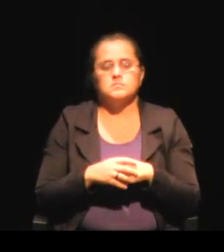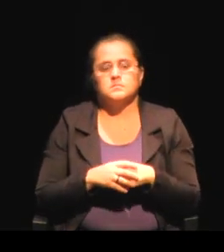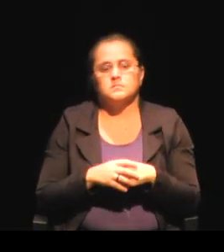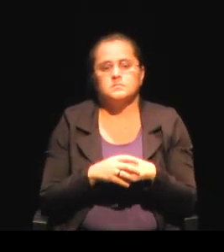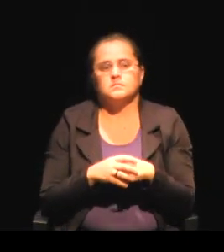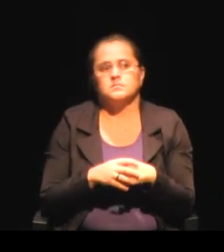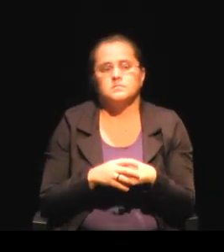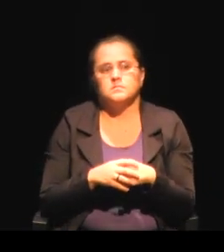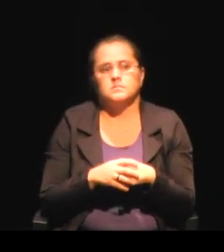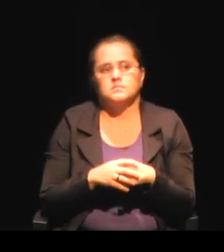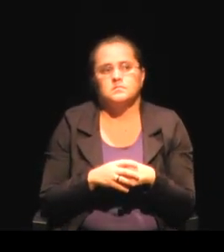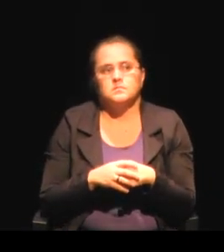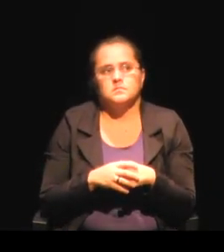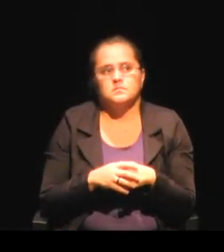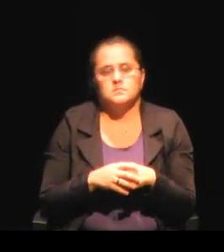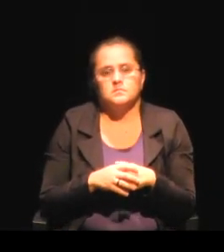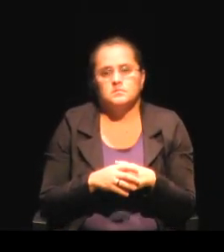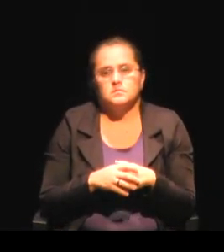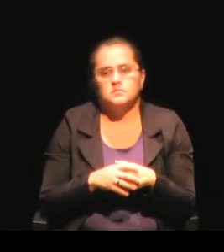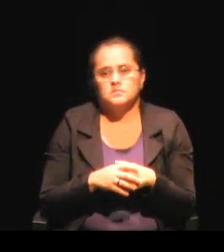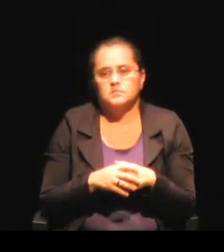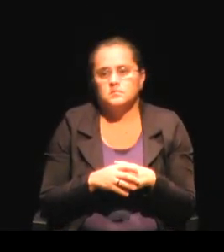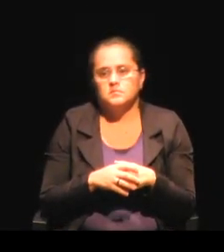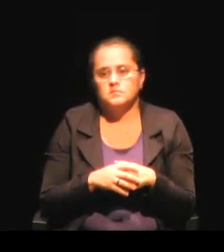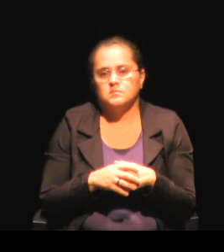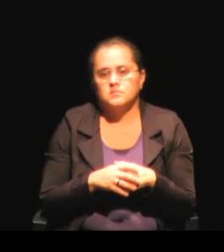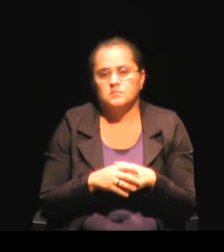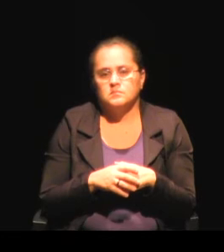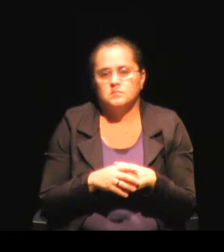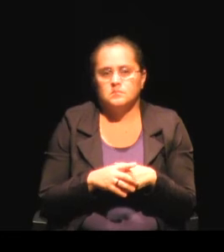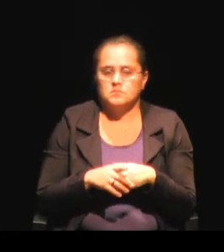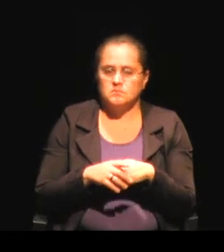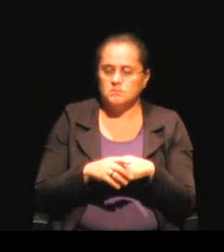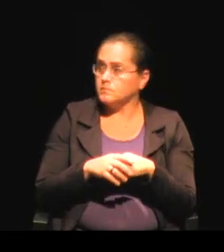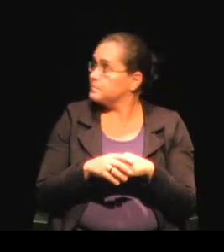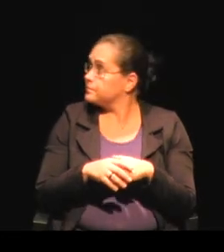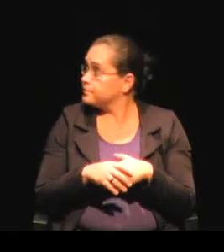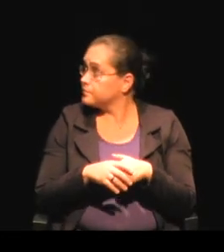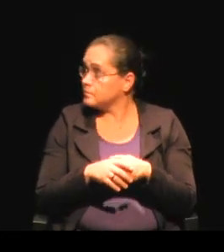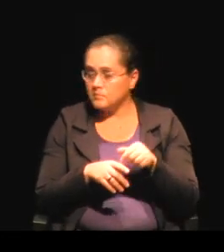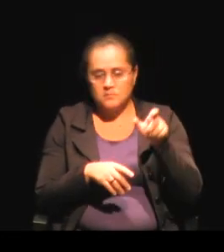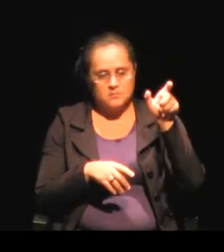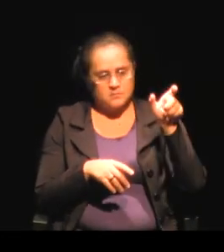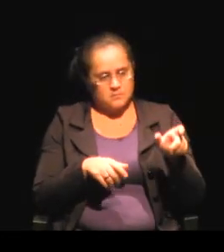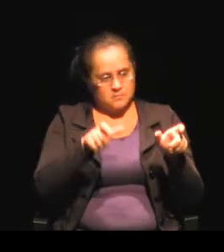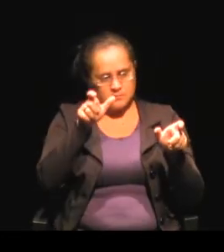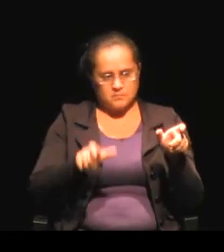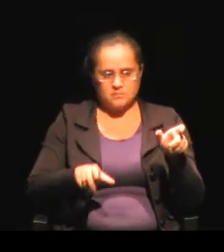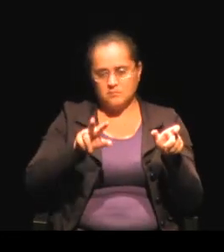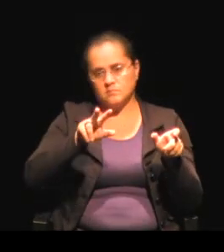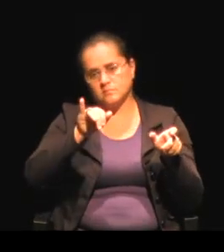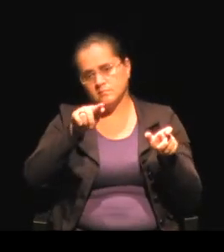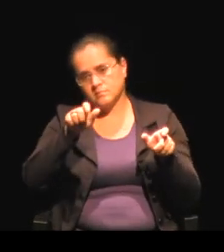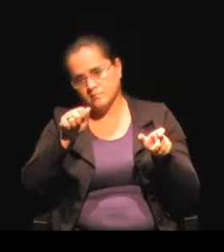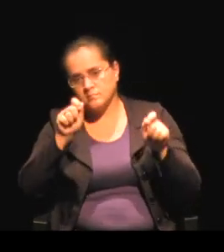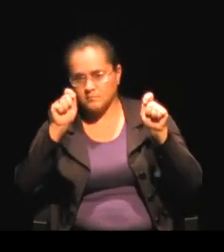edifícios construídos sempre elevados, aqui nesse caso, né, criando umas áreas de sombra também, que são sempre muito confortáveis e convidativas,